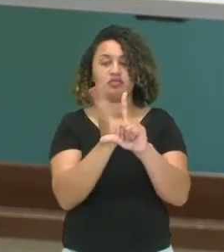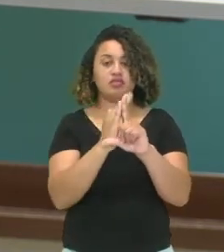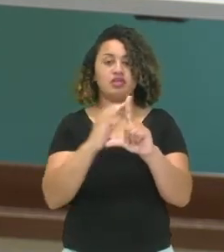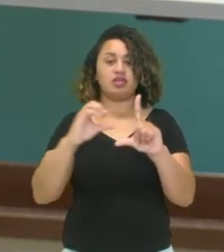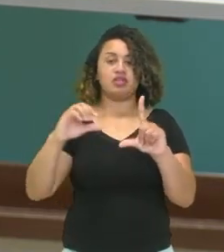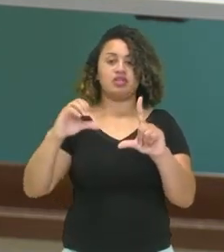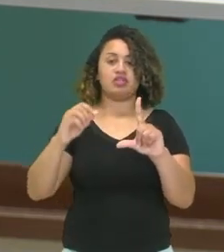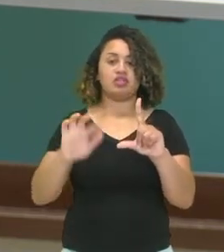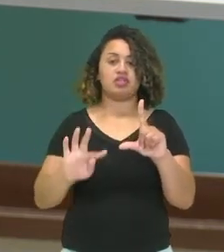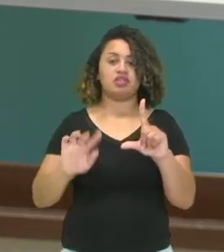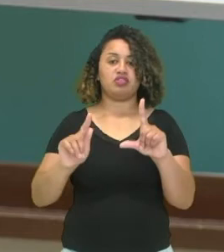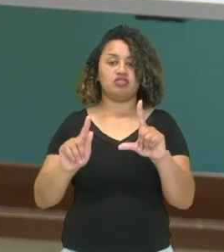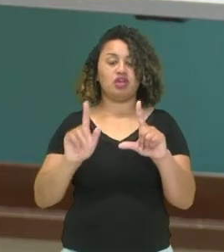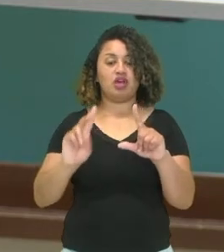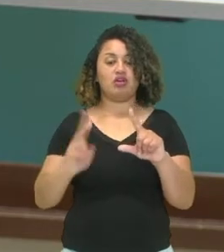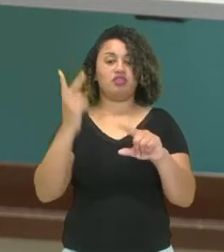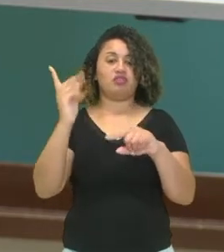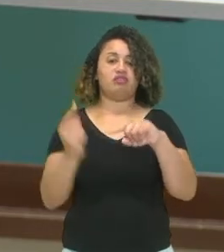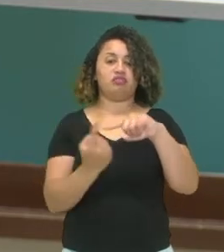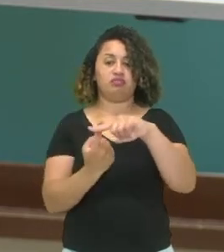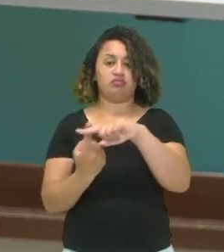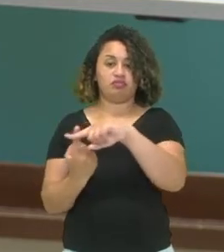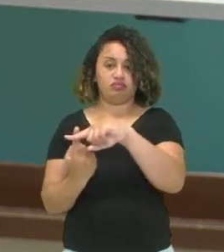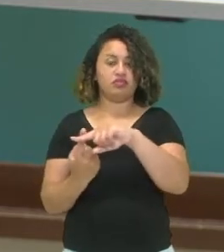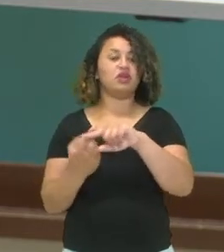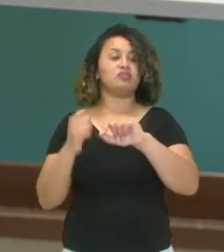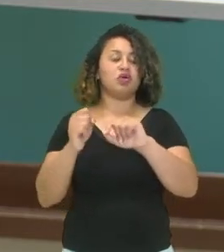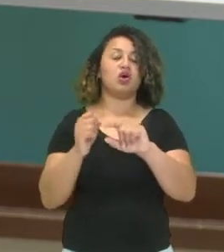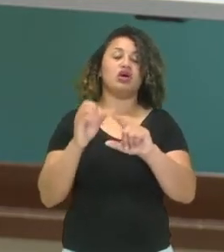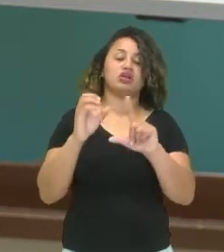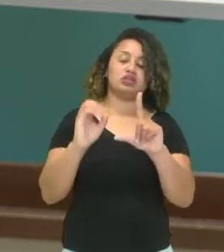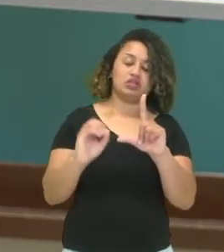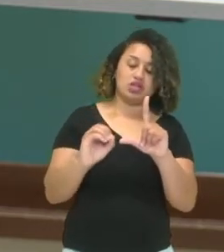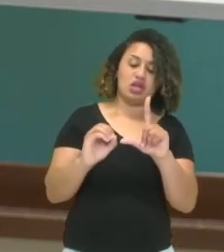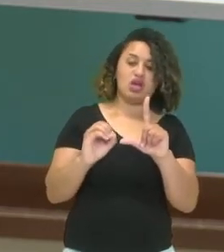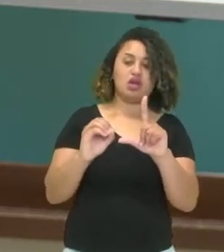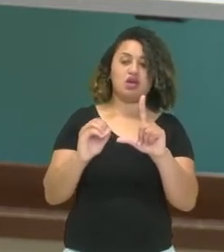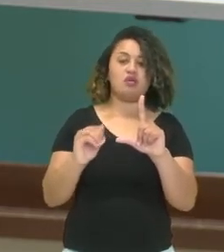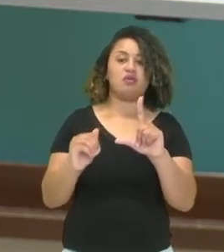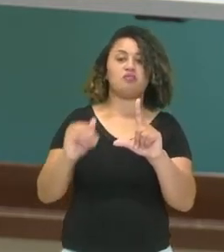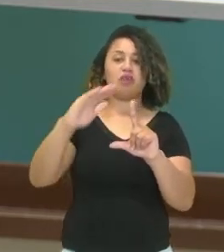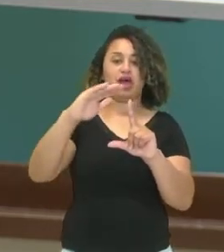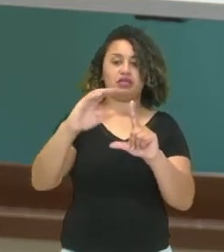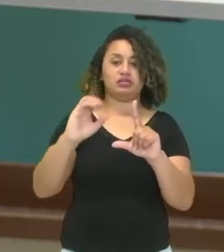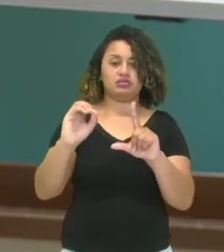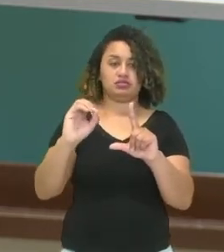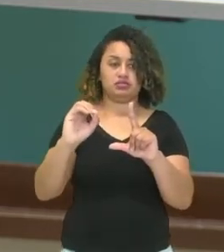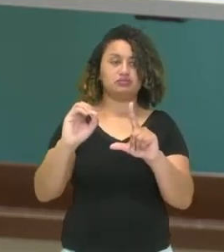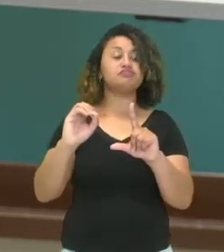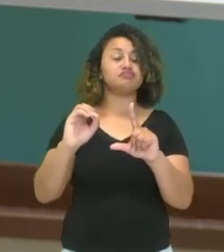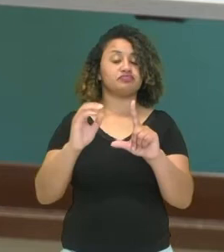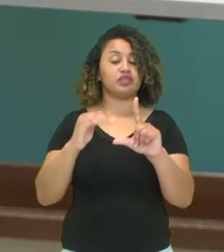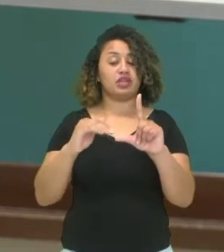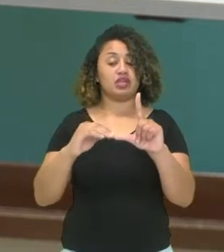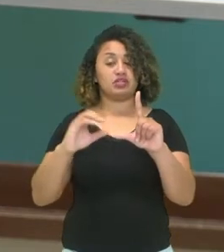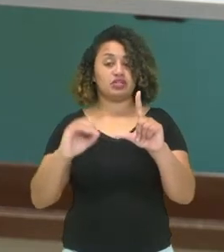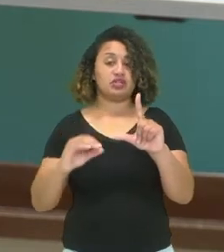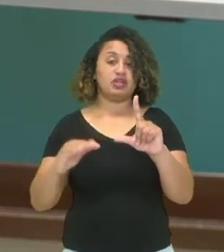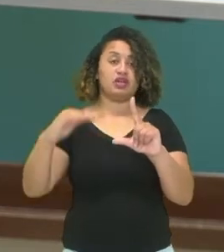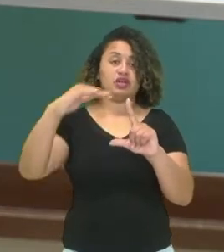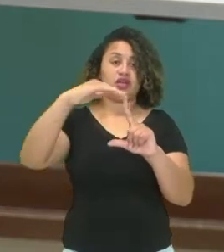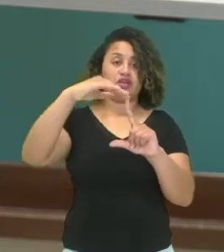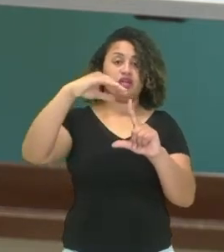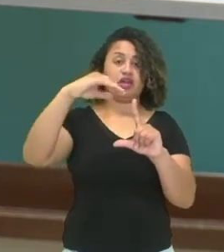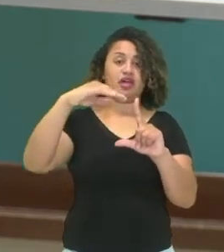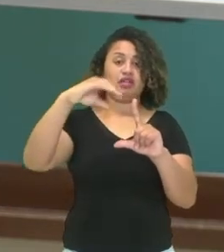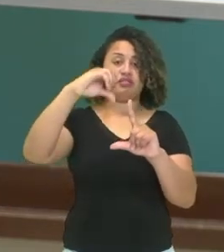é positivo, tá bom? Pode ser zero ou maior que zero. Joia? Na condição entre 0 e 90